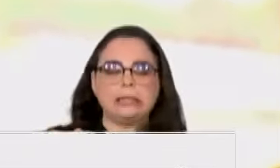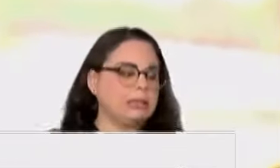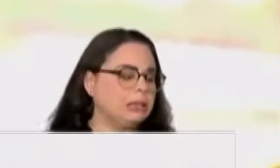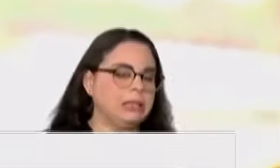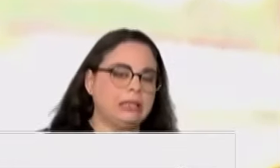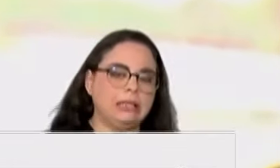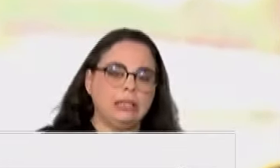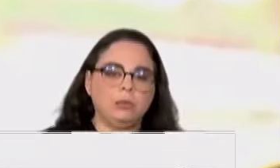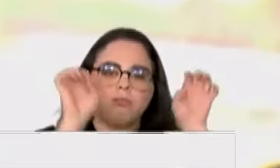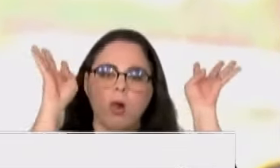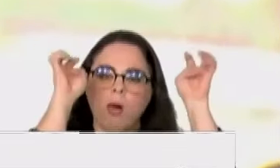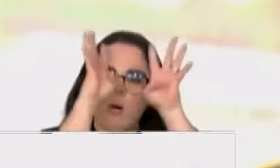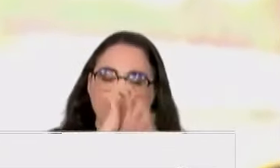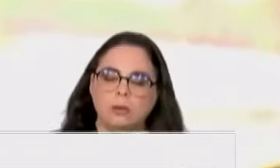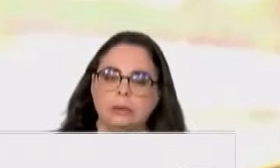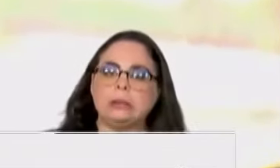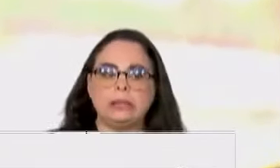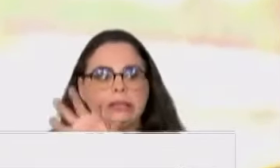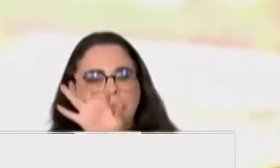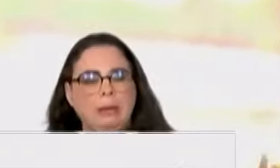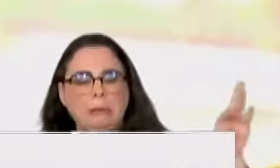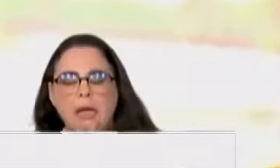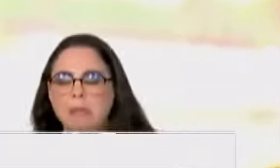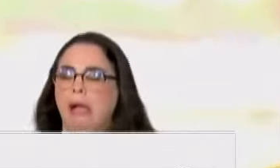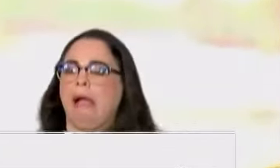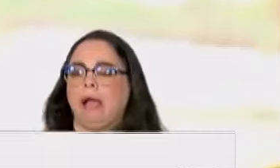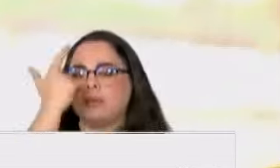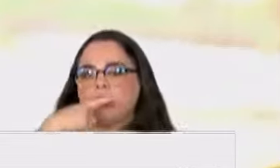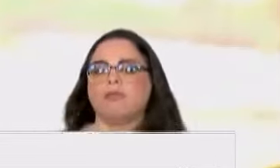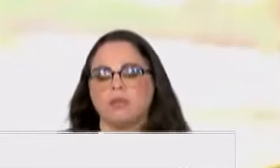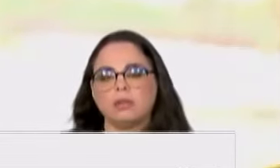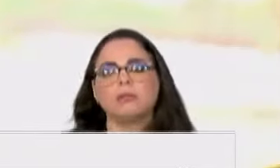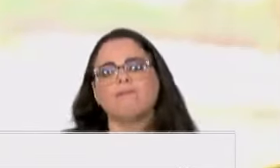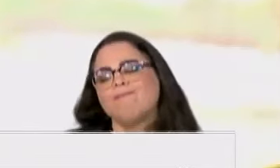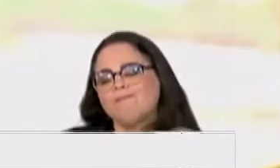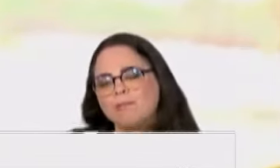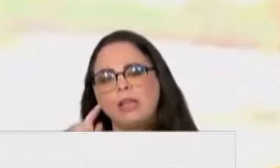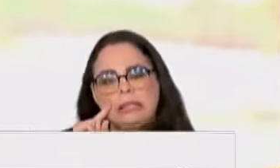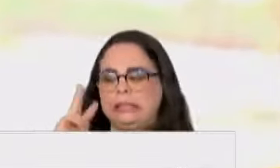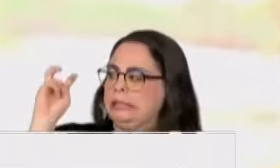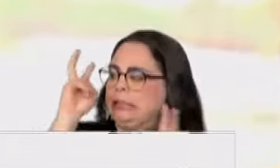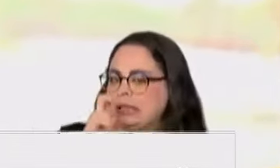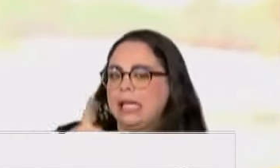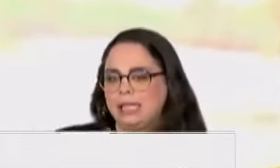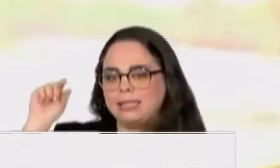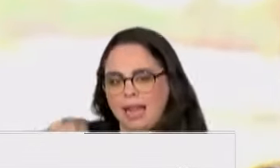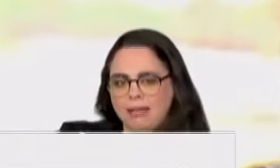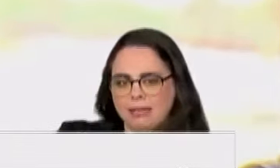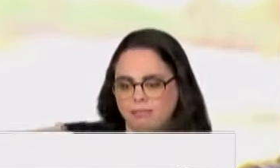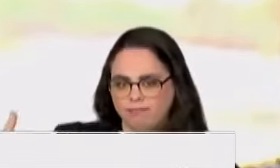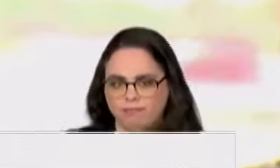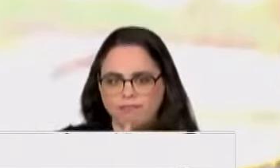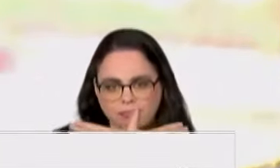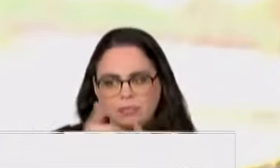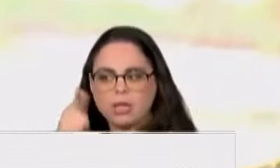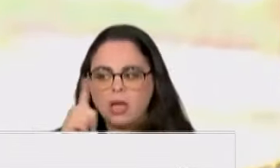extremamente complexa para organizar essa saída. Diante disso, eu gostaria de saber, qual a capacidade da aeronáutica de